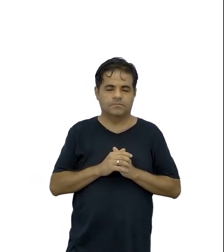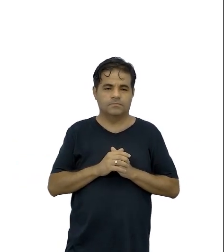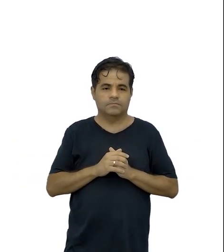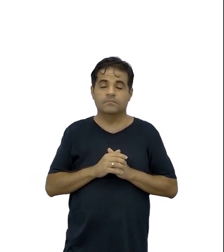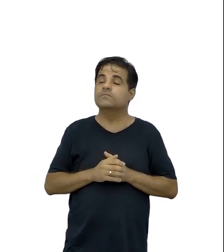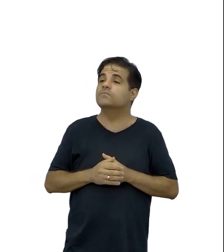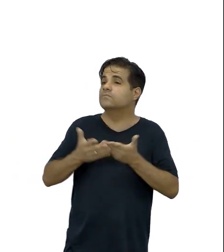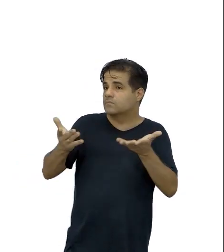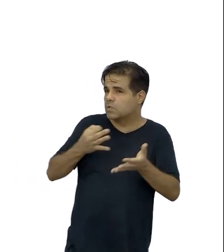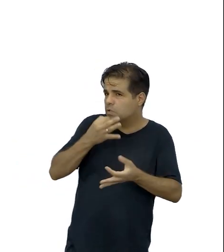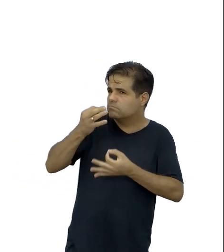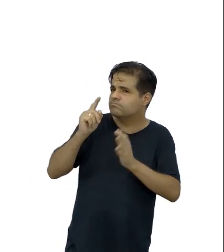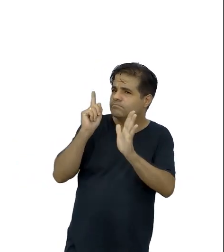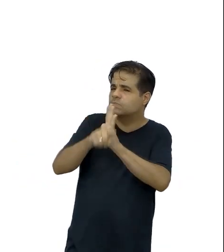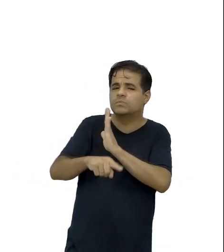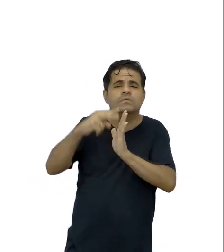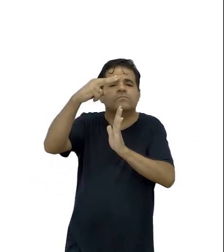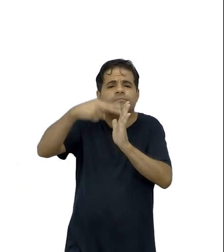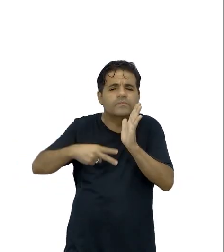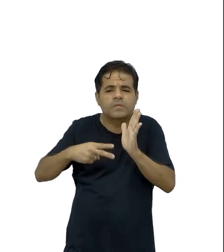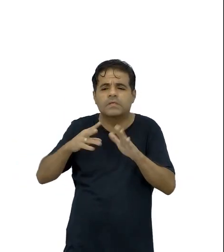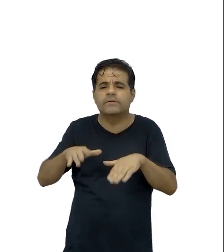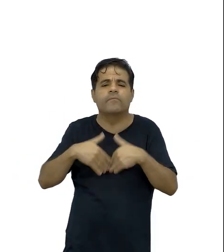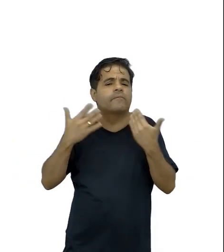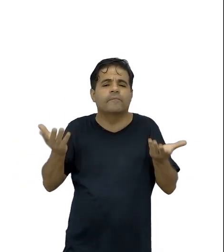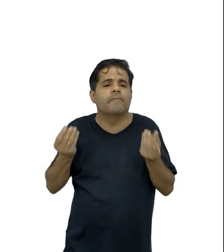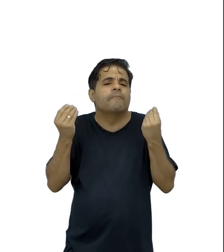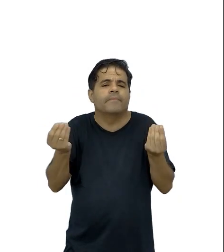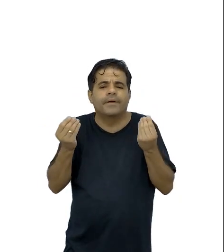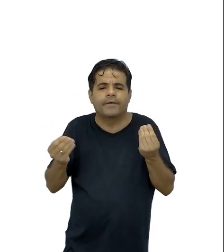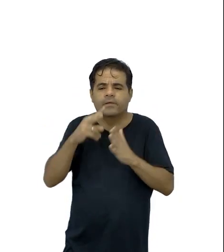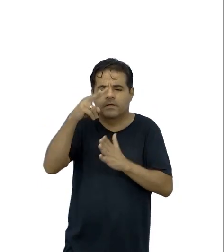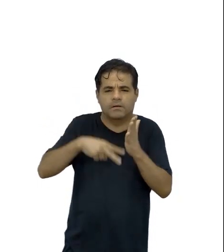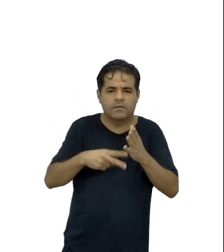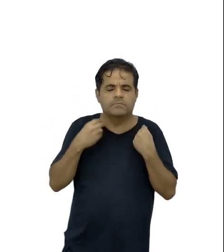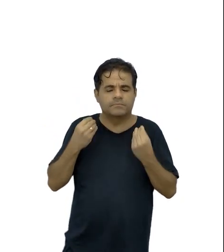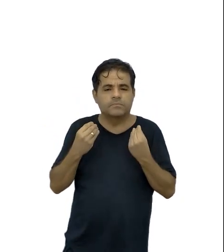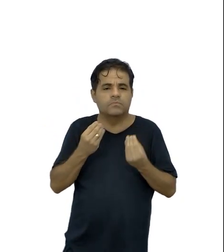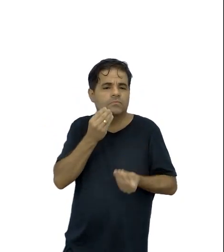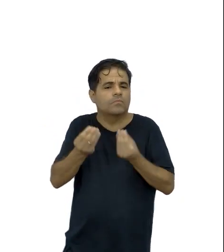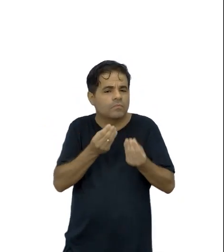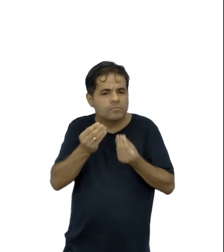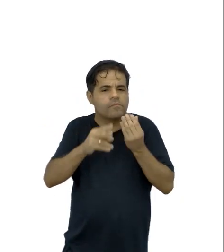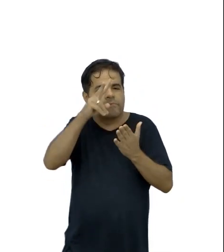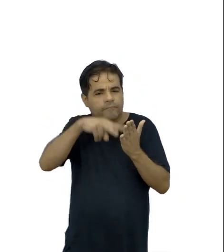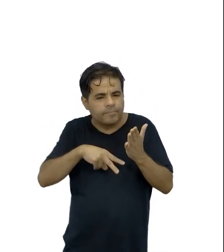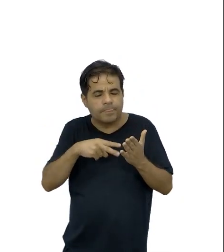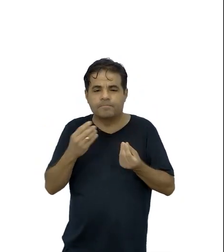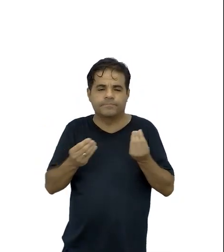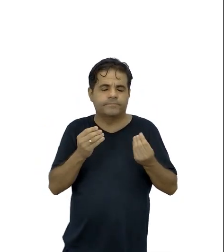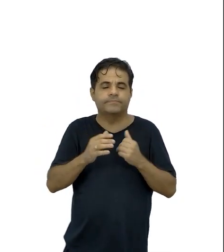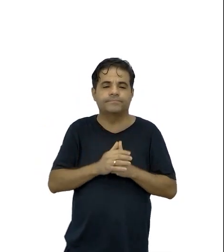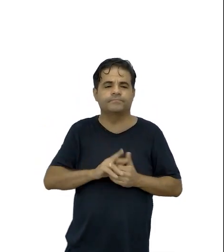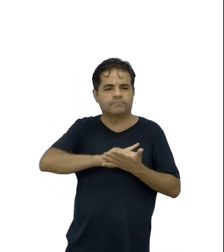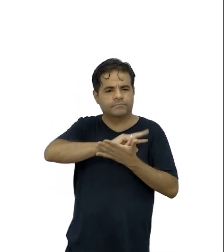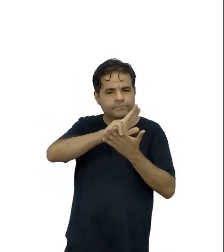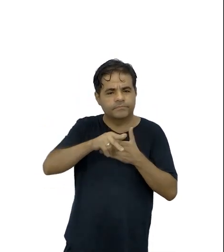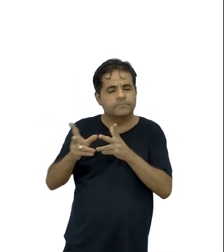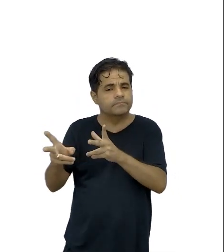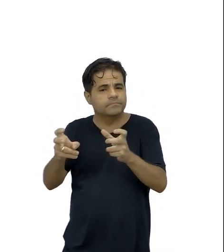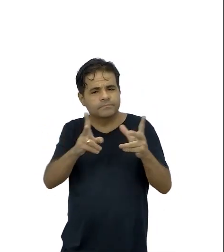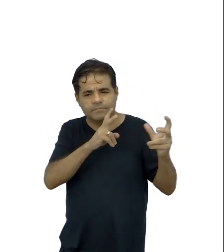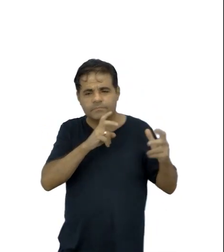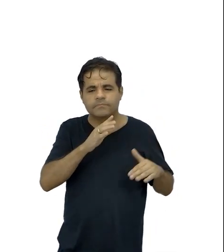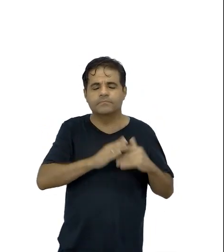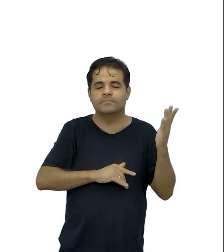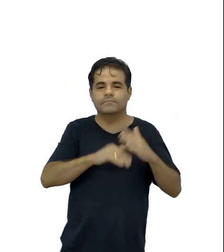Então, a gente vai discutir um pouquinho o que é ler. Para que ler? Como ler? Né? Então, são várias